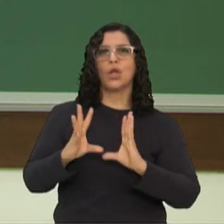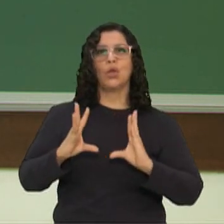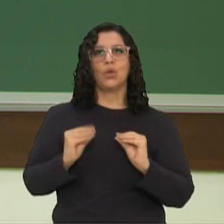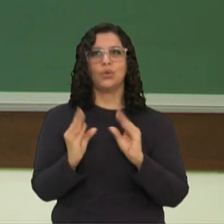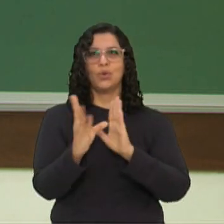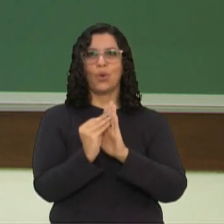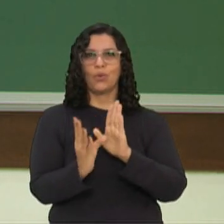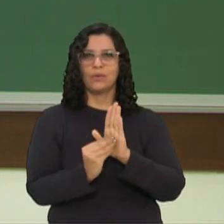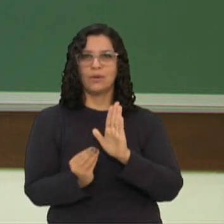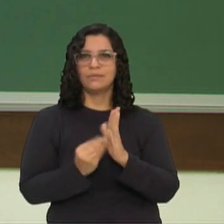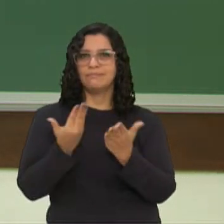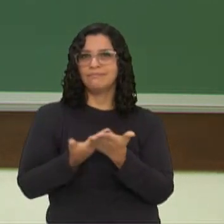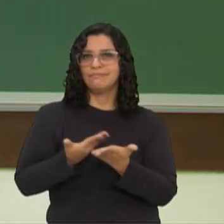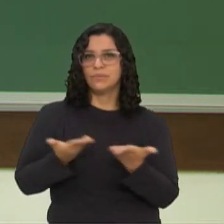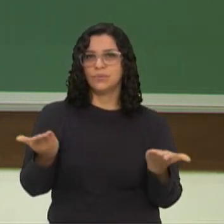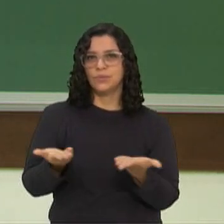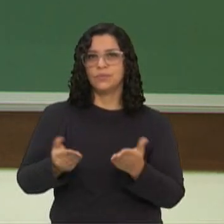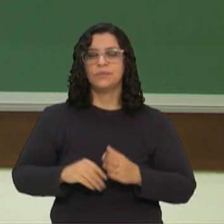foi visto hoje.